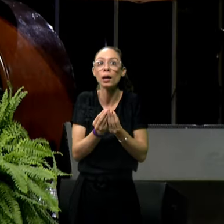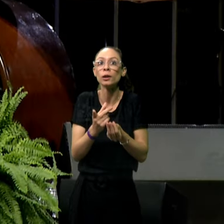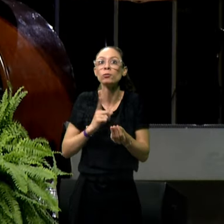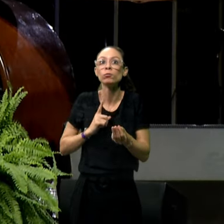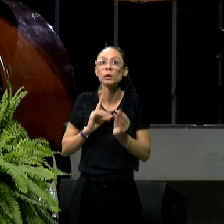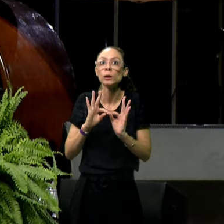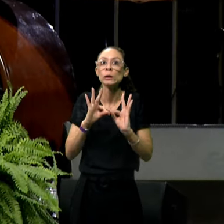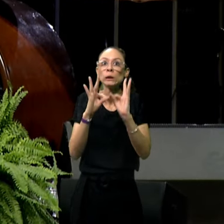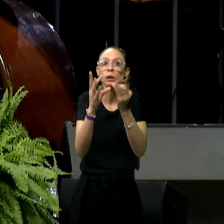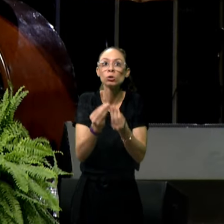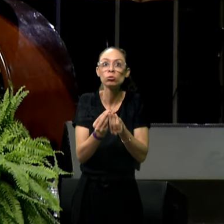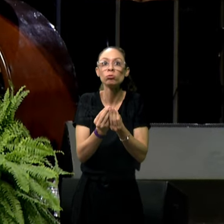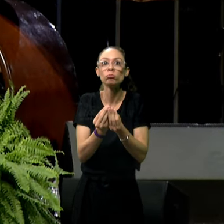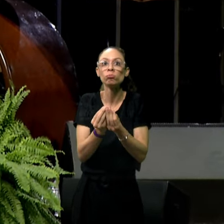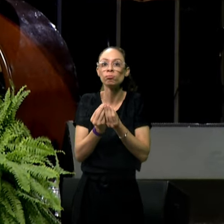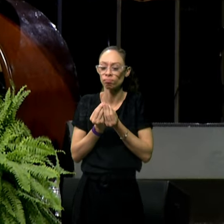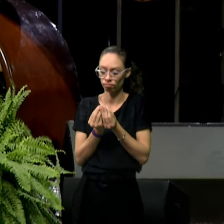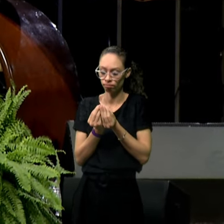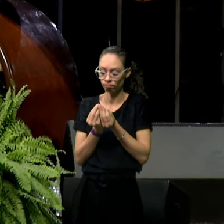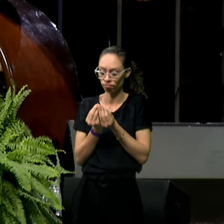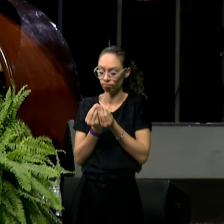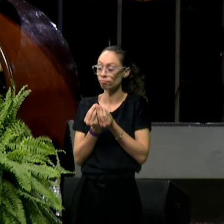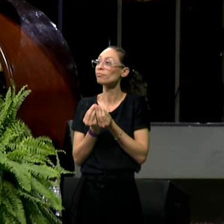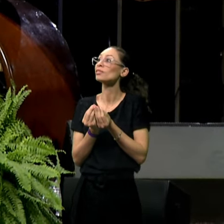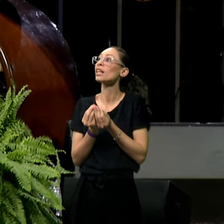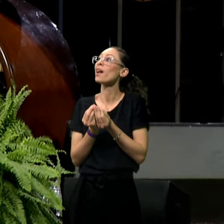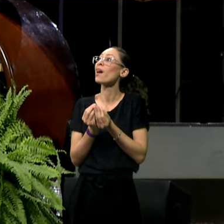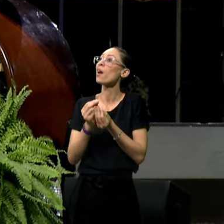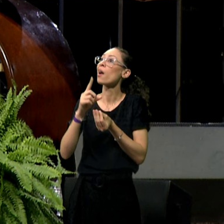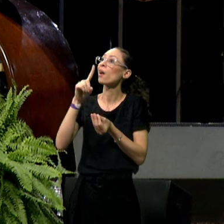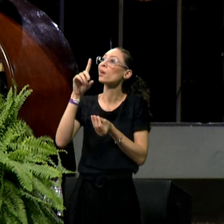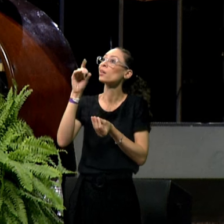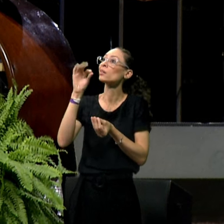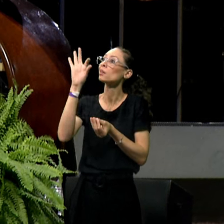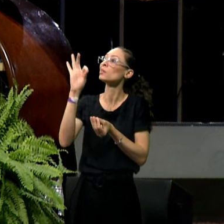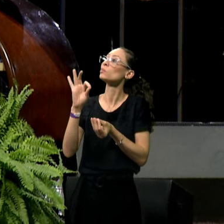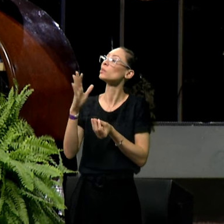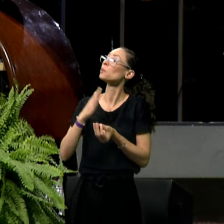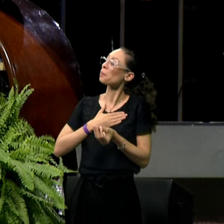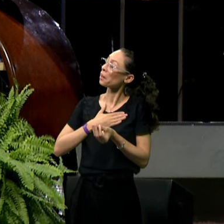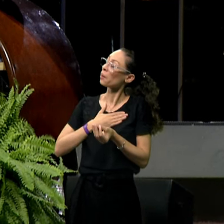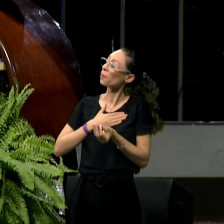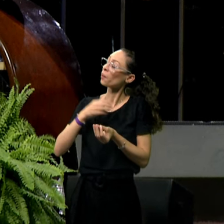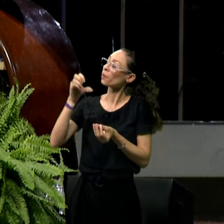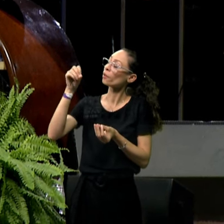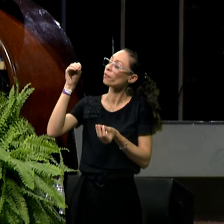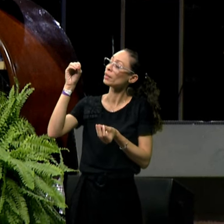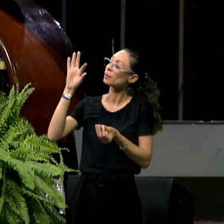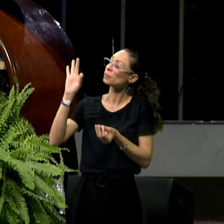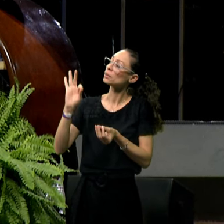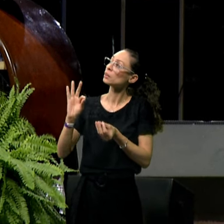e fico com o equivalente ao 10%, ou com o mínimo, e tudo o resto para ti?